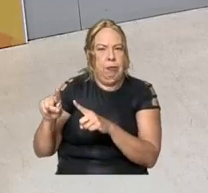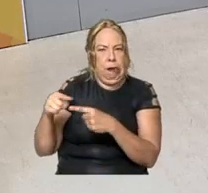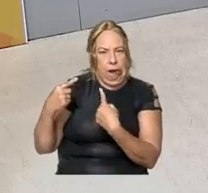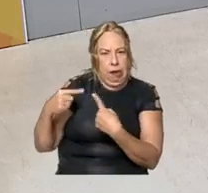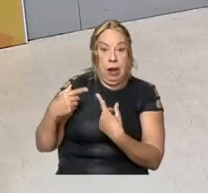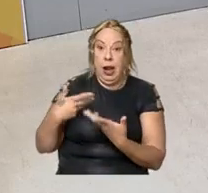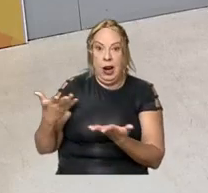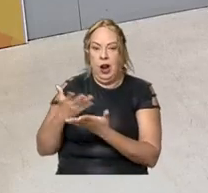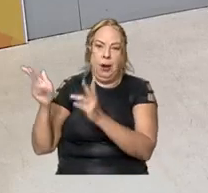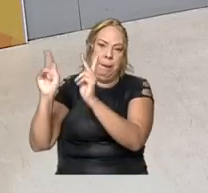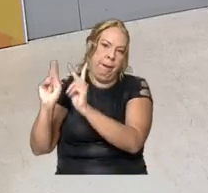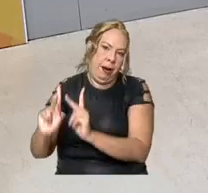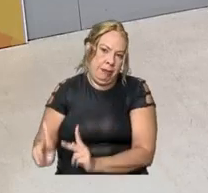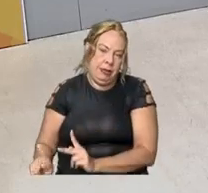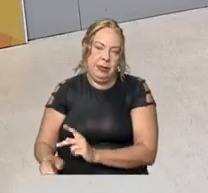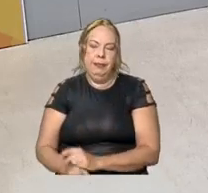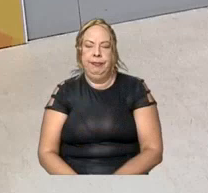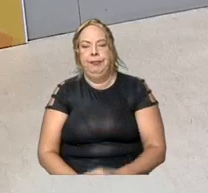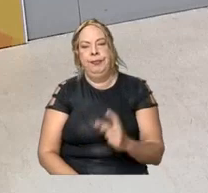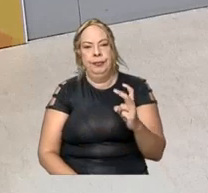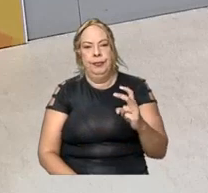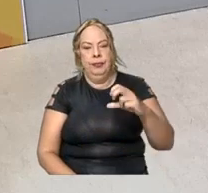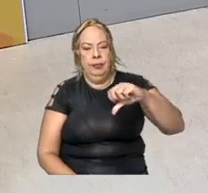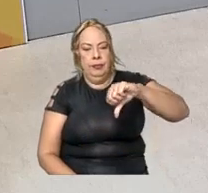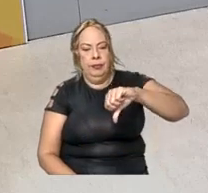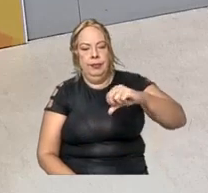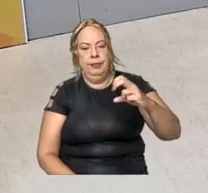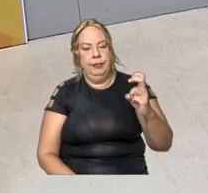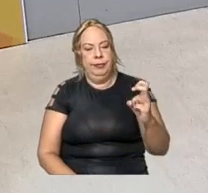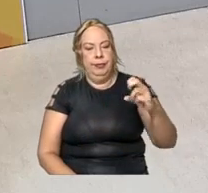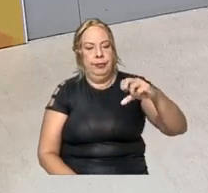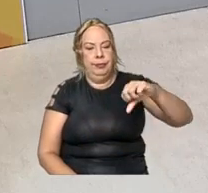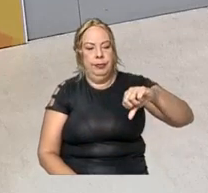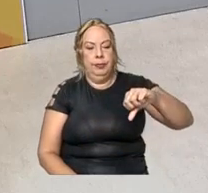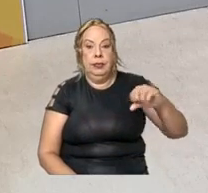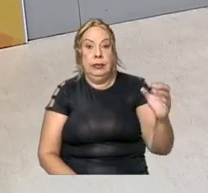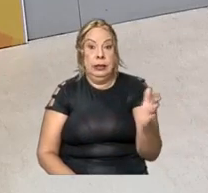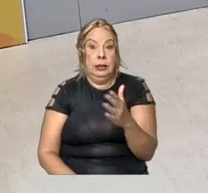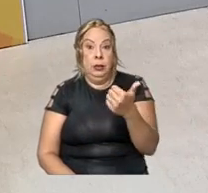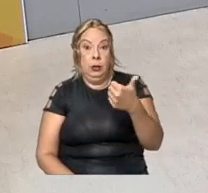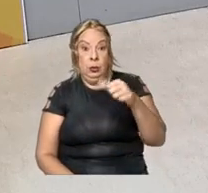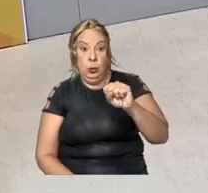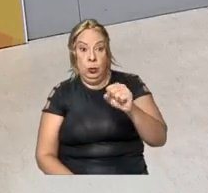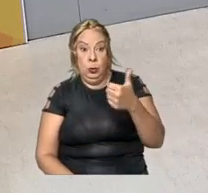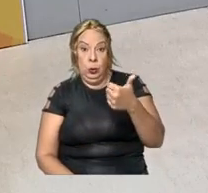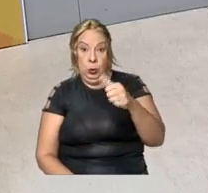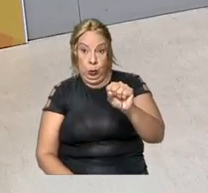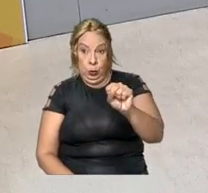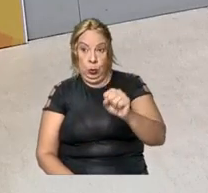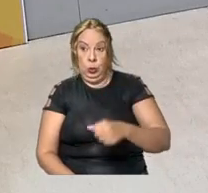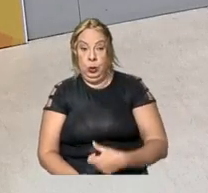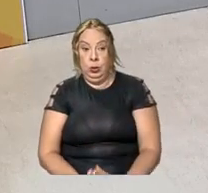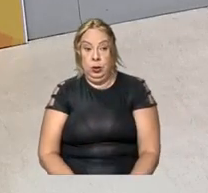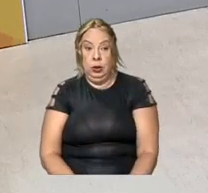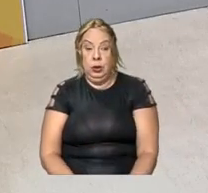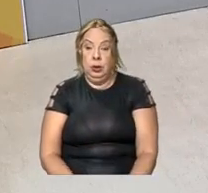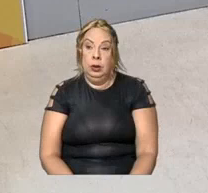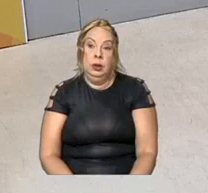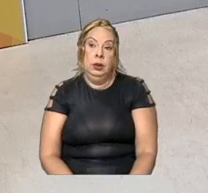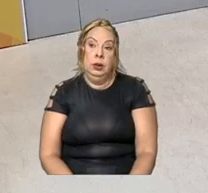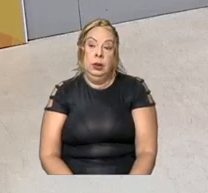A idade do Kesley, 59, 18, 18. Eu tenho que ter alguém, né, pra implicar, amigo. Agora é